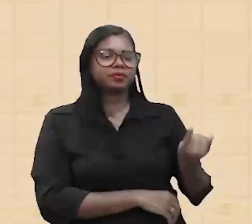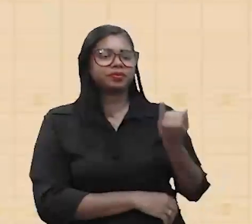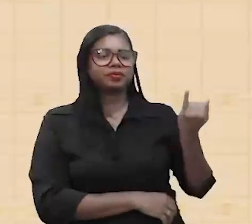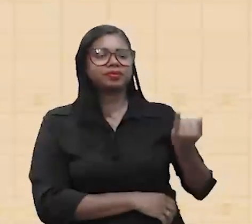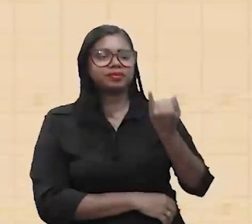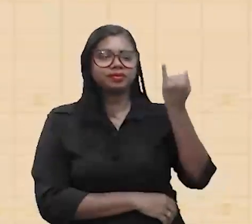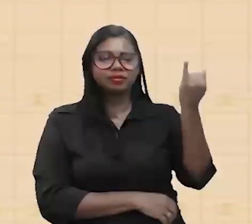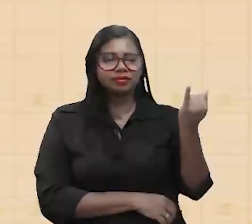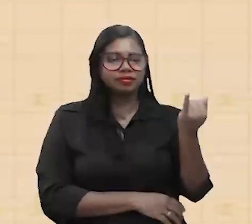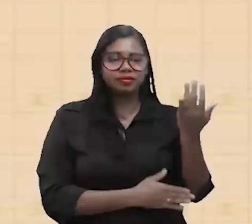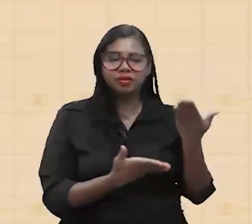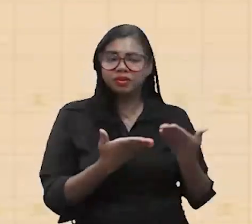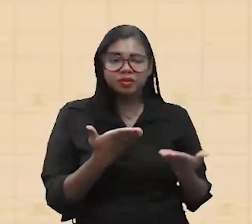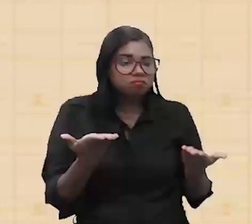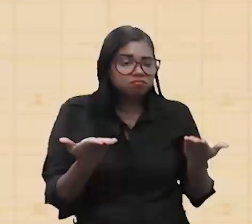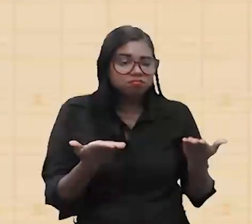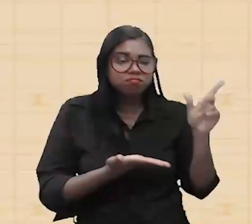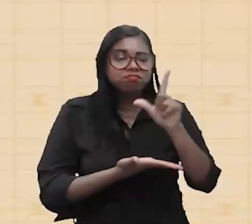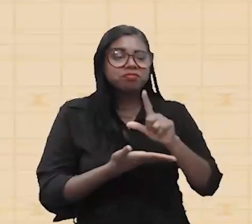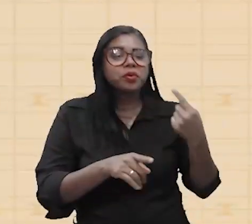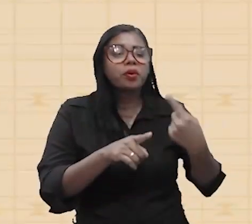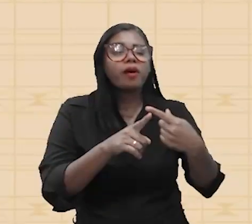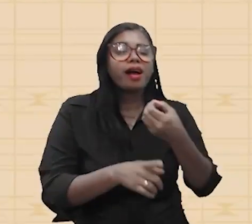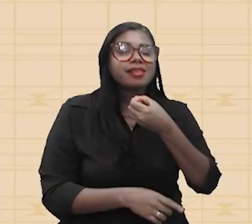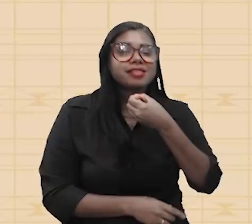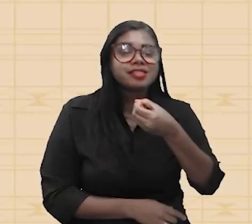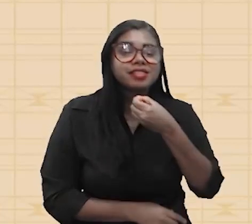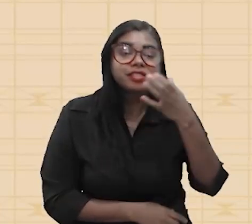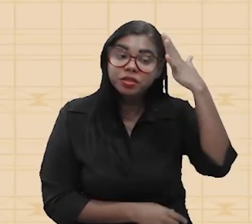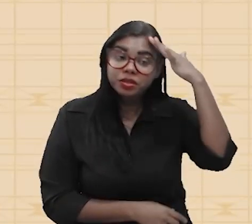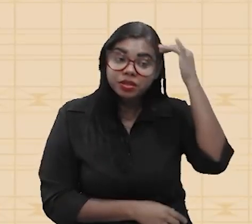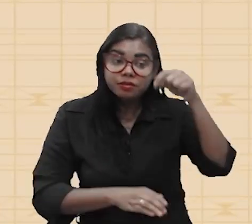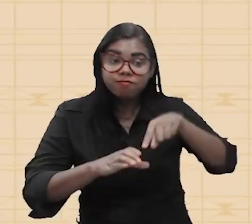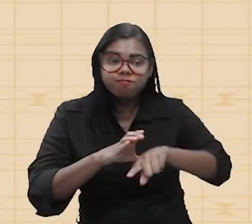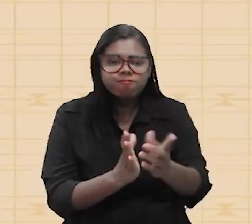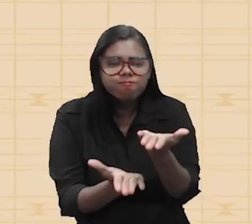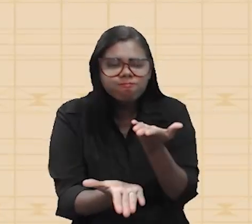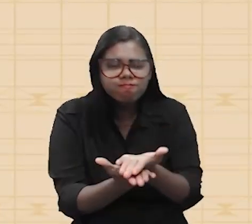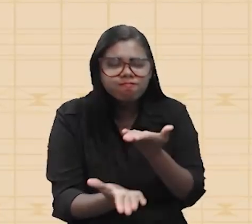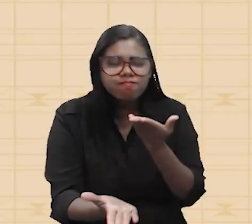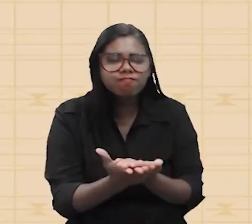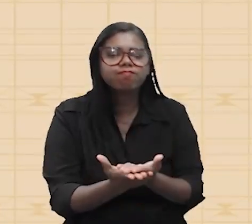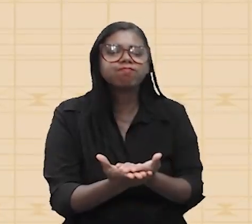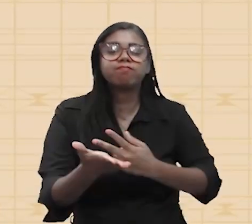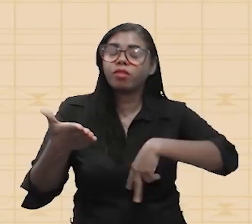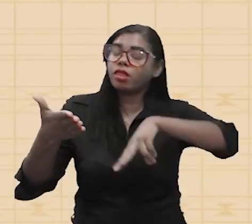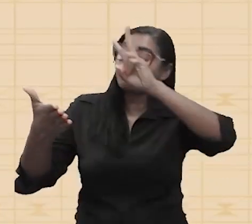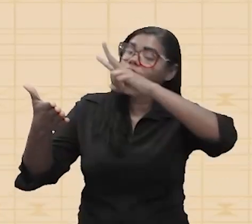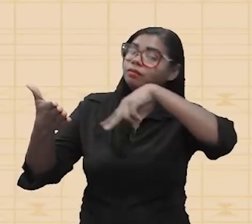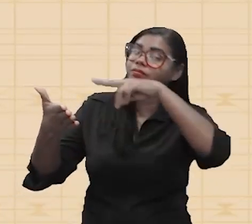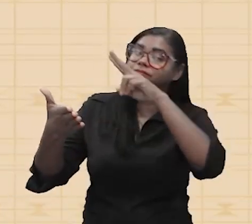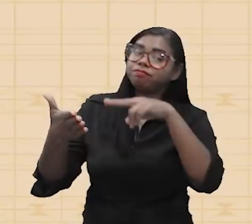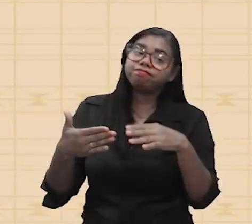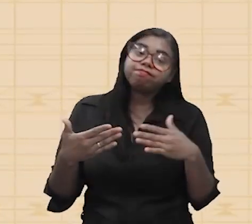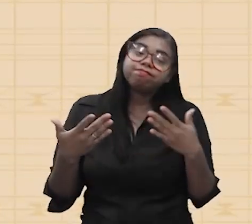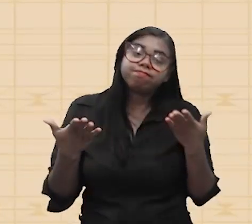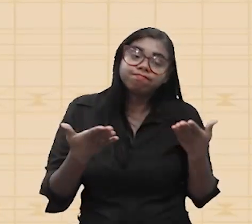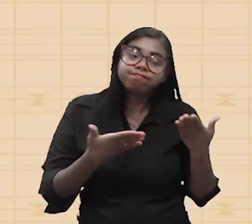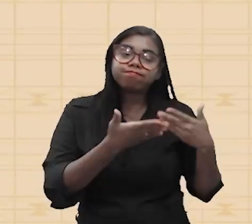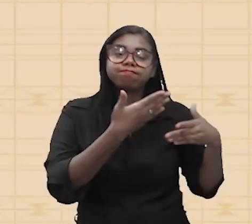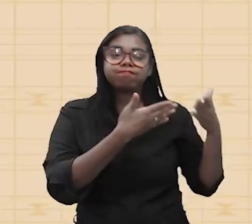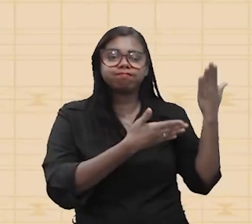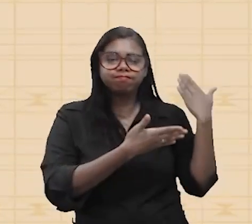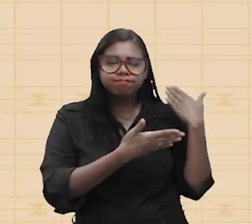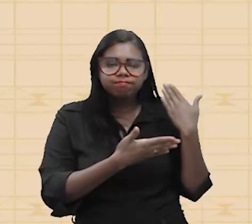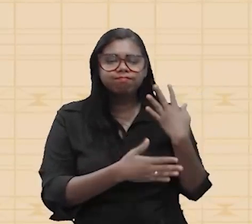nas letras, porque era jornalista. Então, era um homem que lia muito. Infelizmente, na época, tornou-se muito